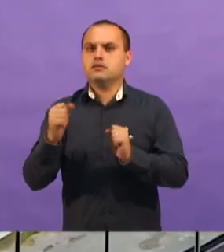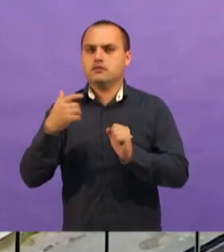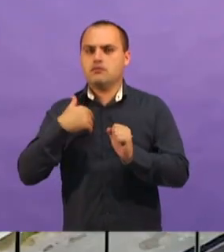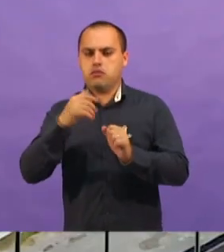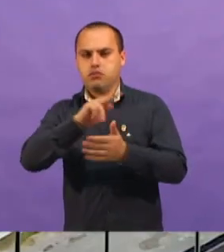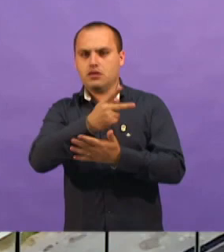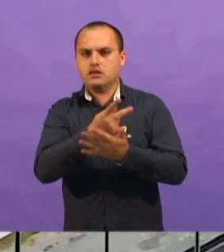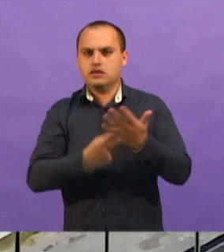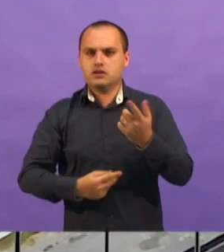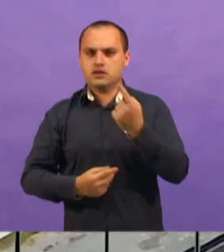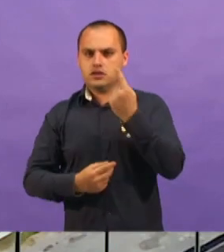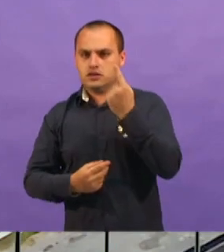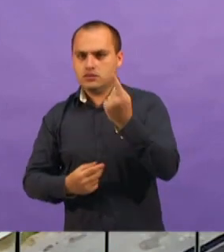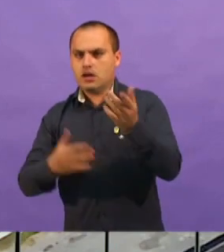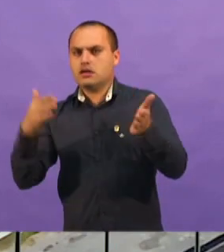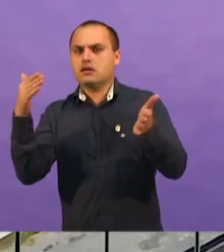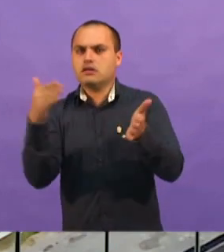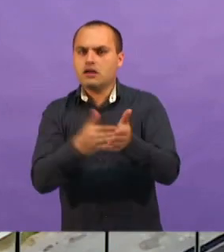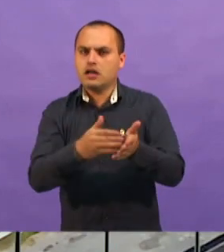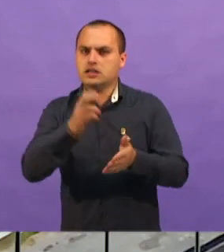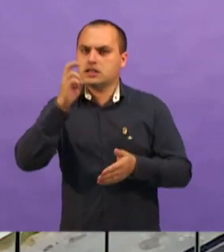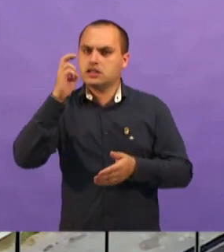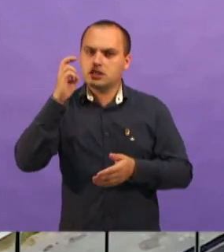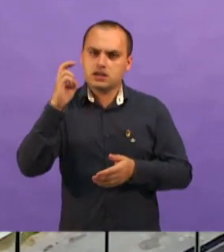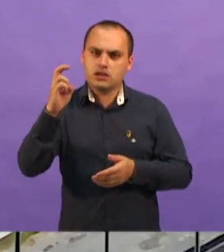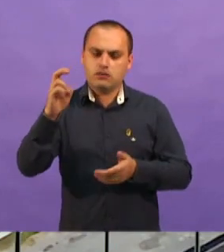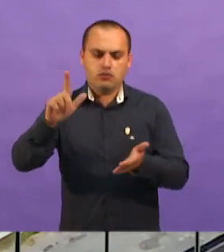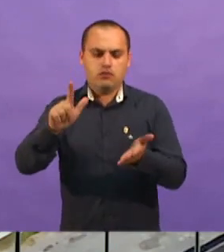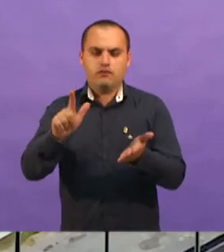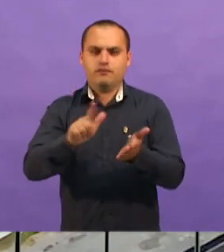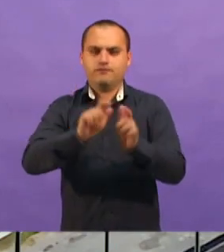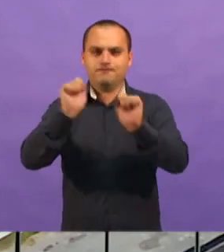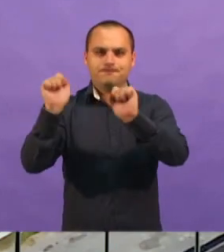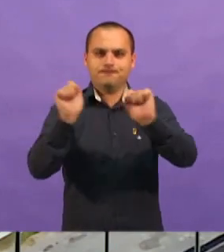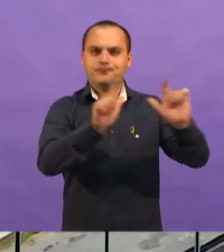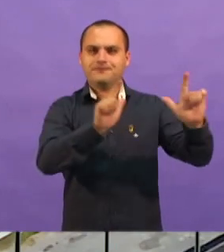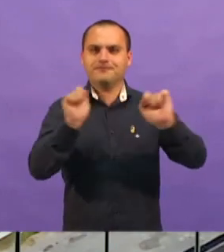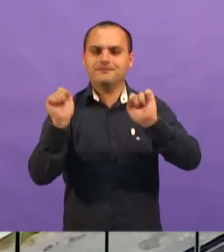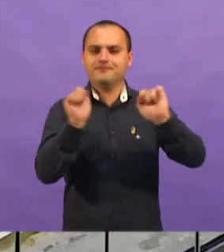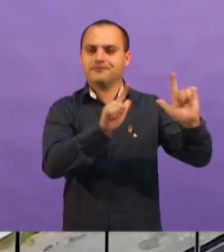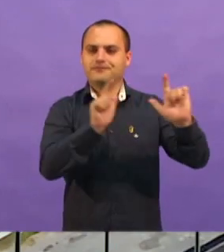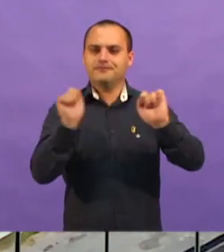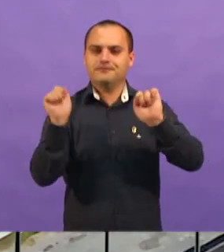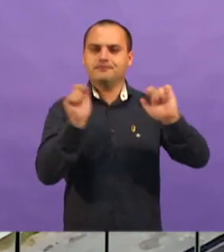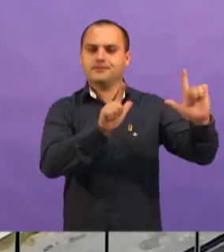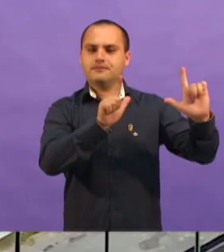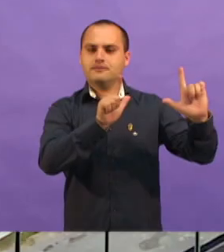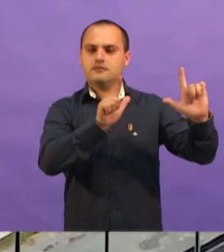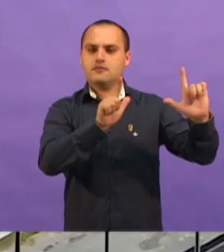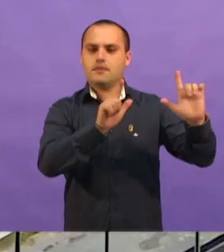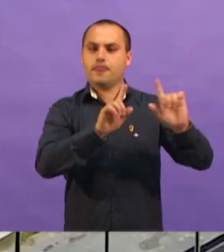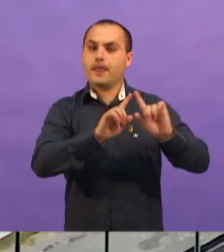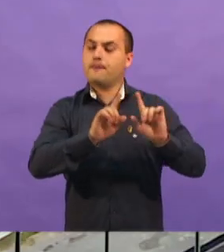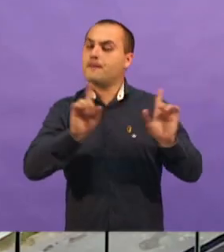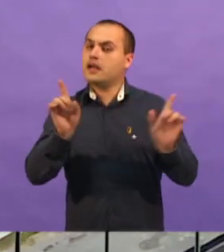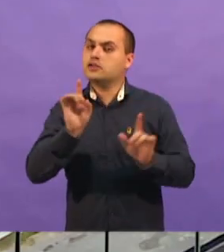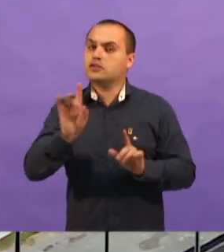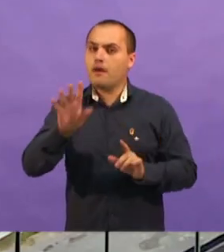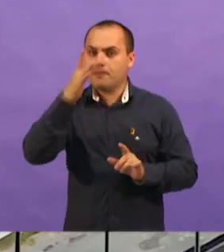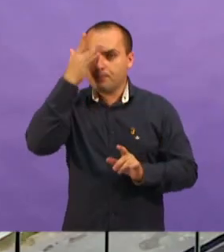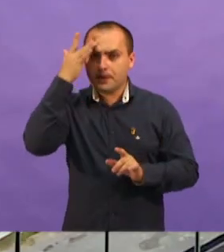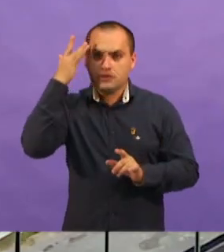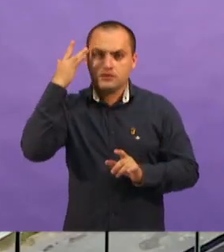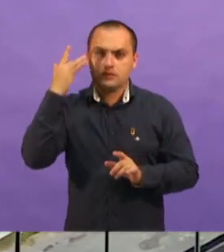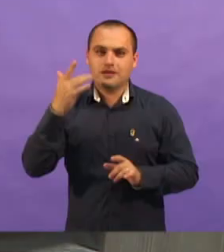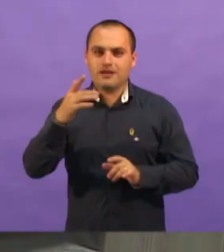né? Crônicas, então tem todas essas especificações, né? Só para os artigos é que é um pouco mais extenso, porque